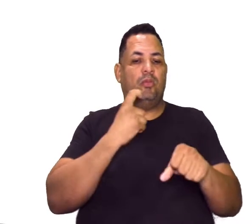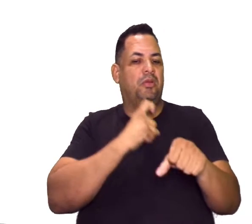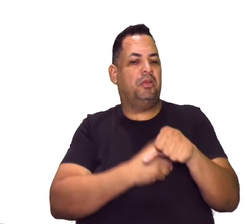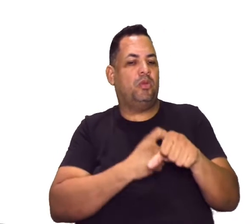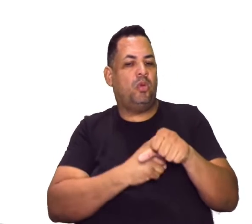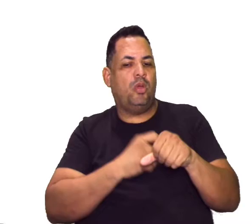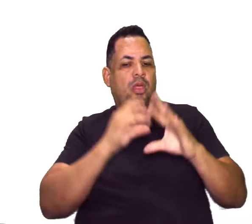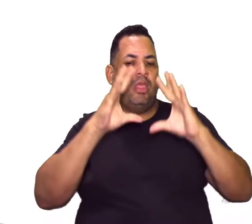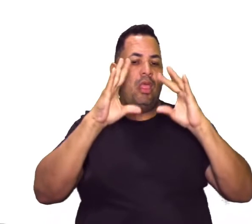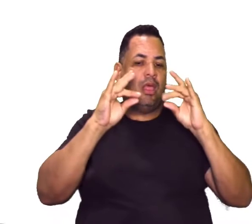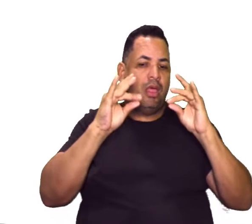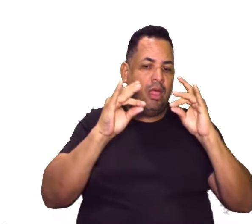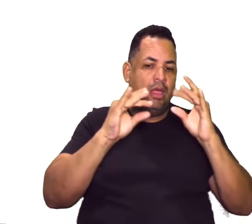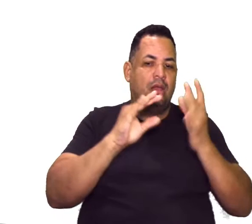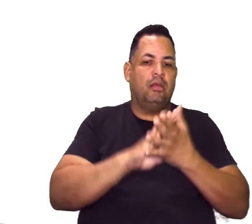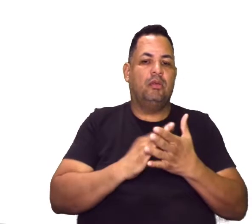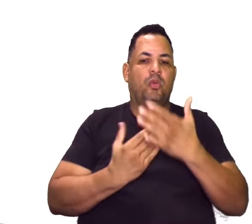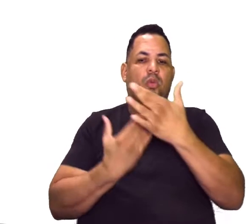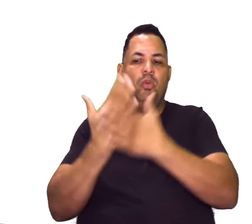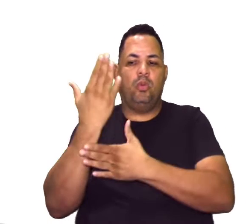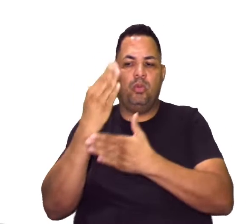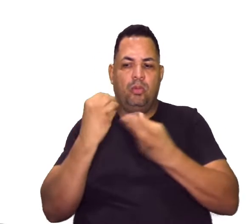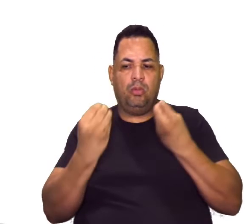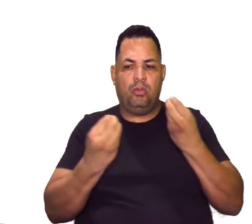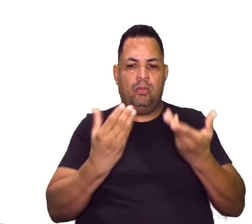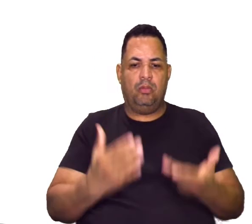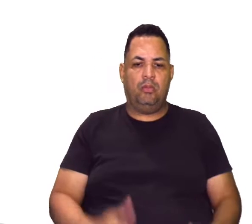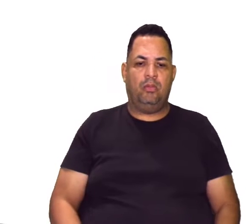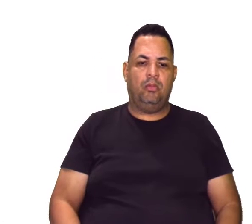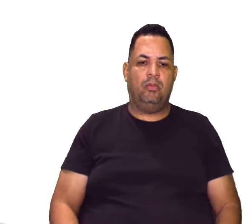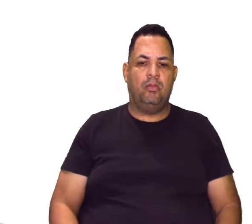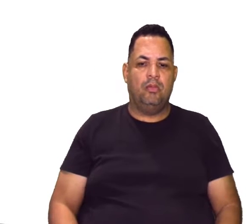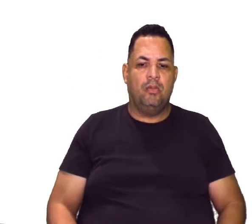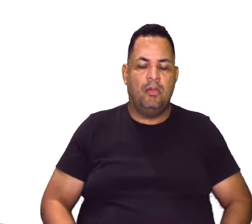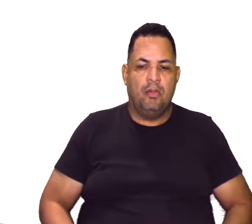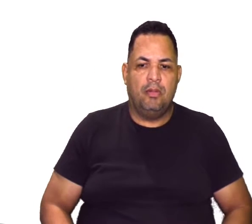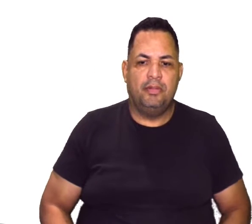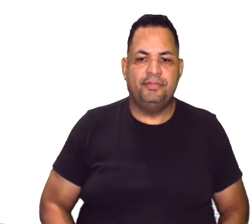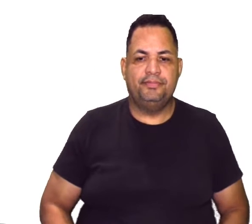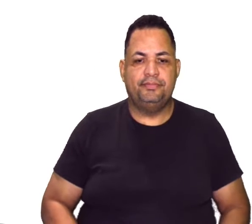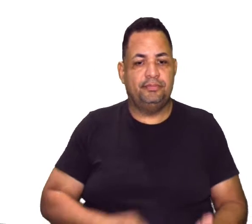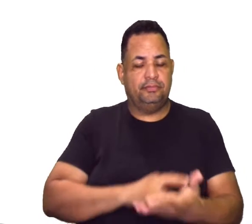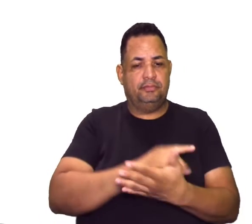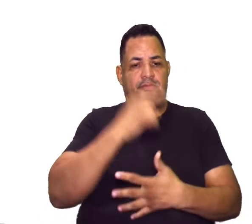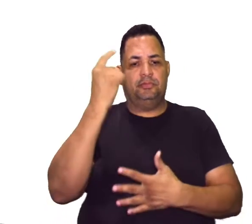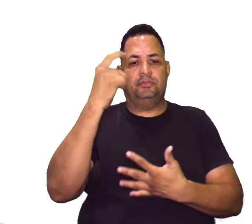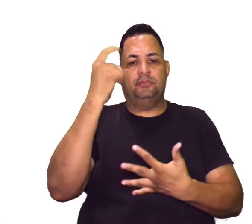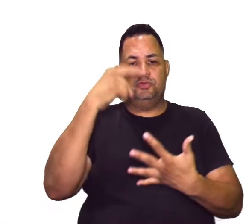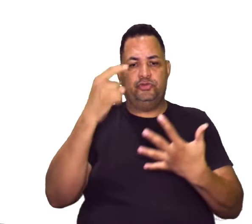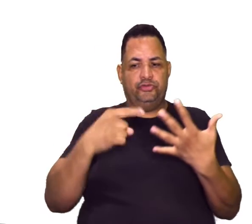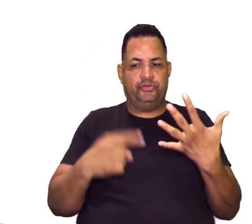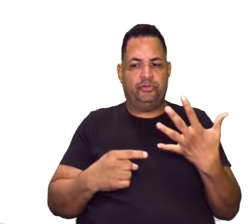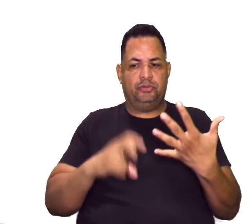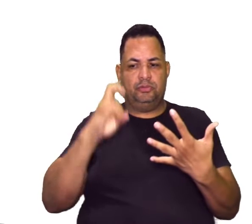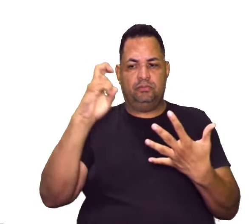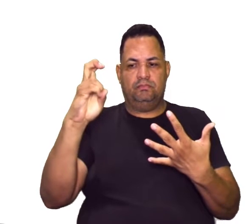São 1, 2, 3, 4, 5 classificações que nós temos que ver. Tá